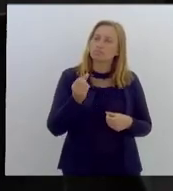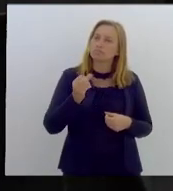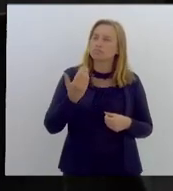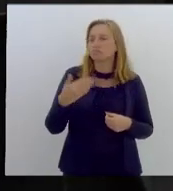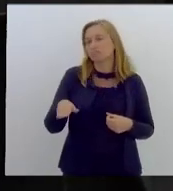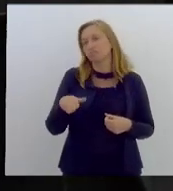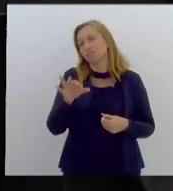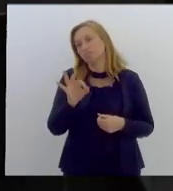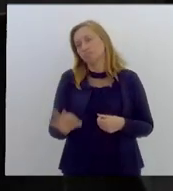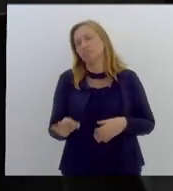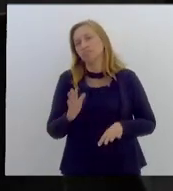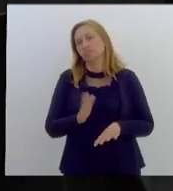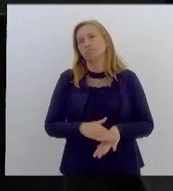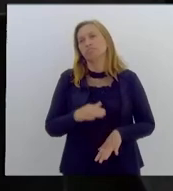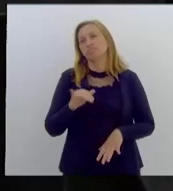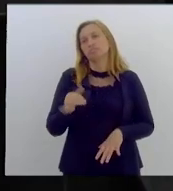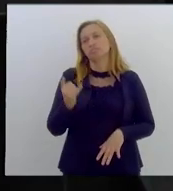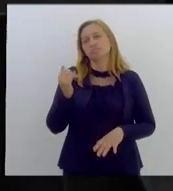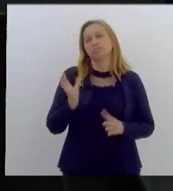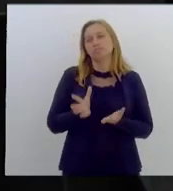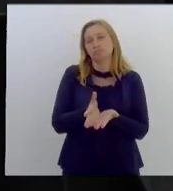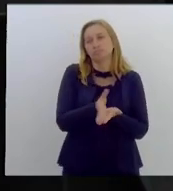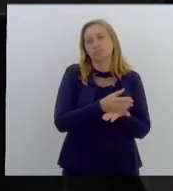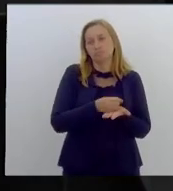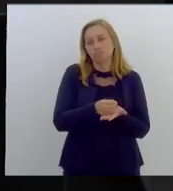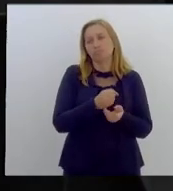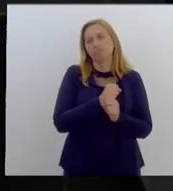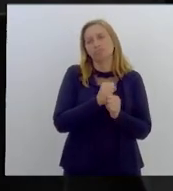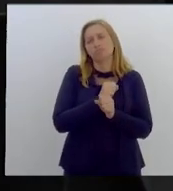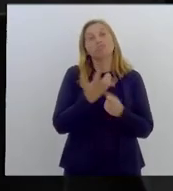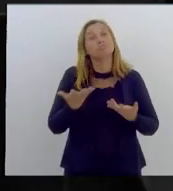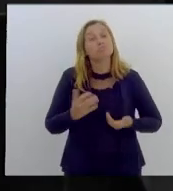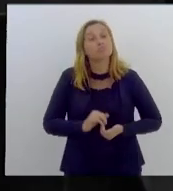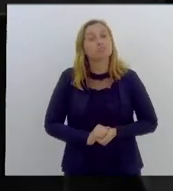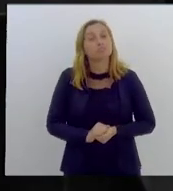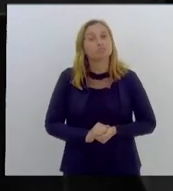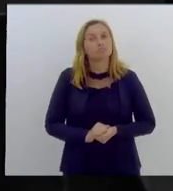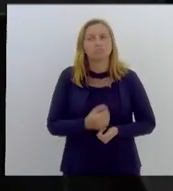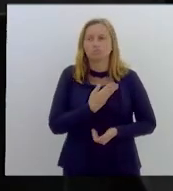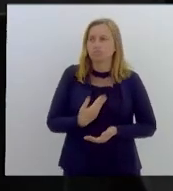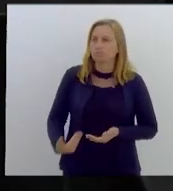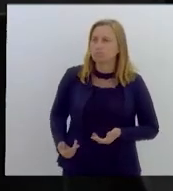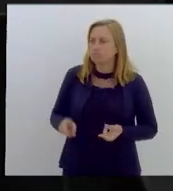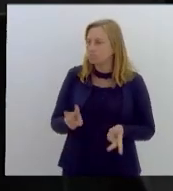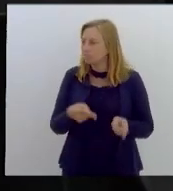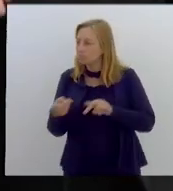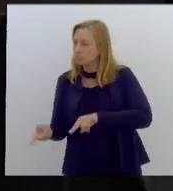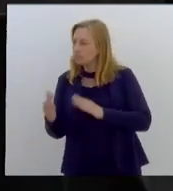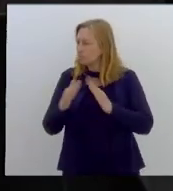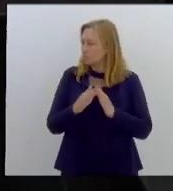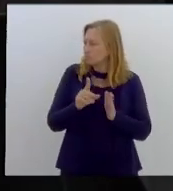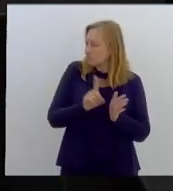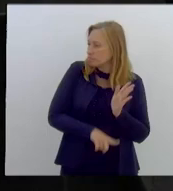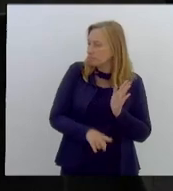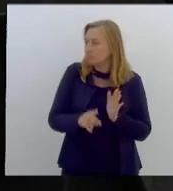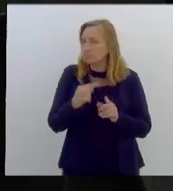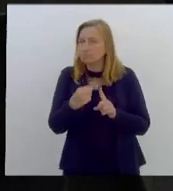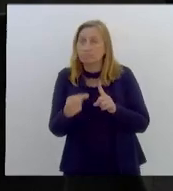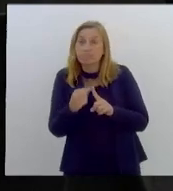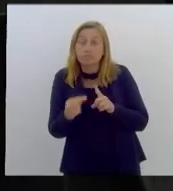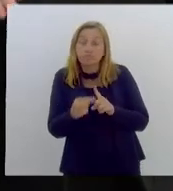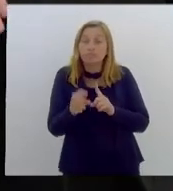6,5% mais a inflação acumulada do ano. O que o governo está encaminhando para casa é menos da metade disso.